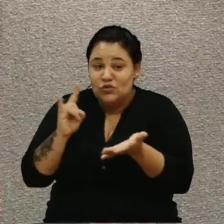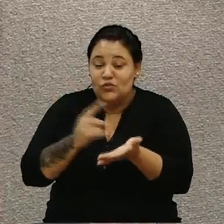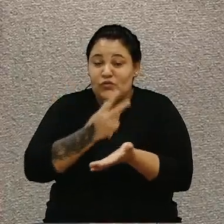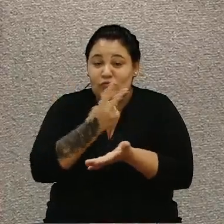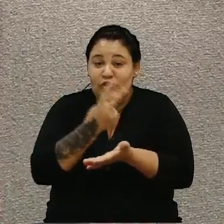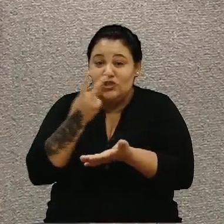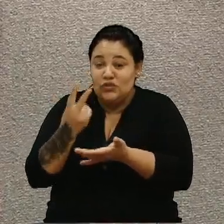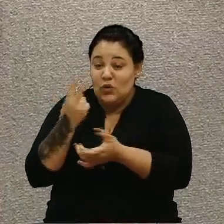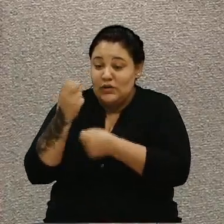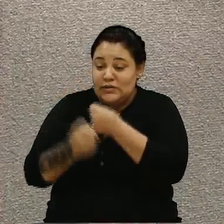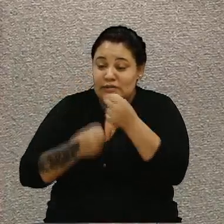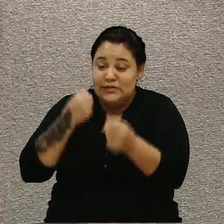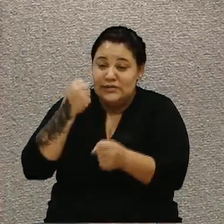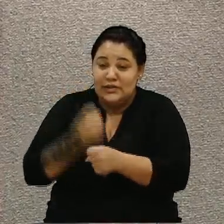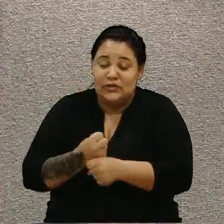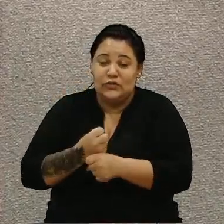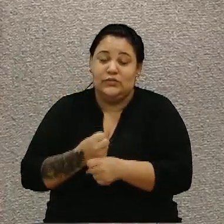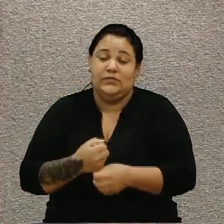22 anos.